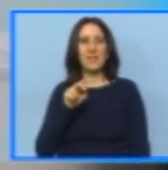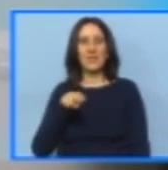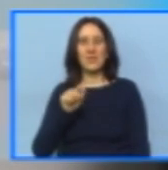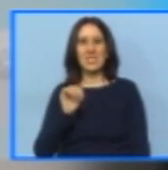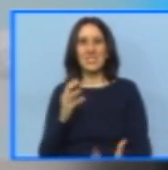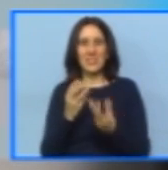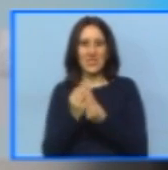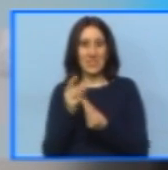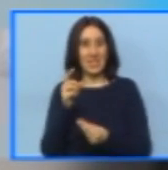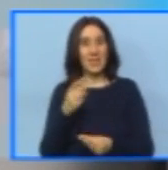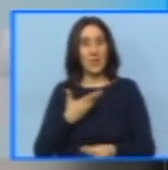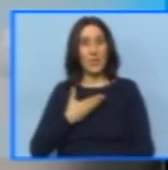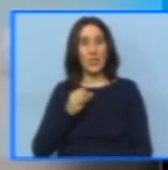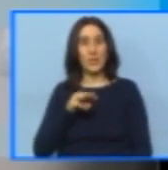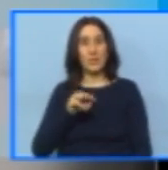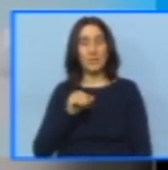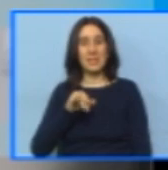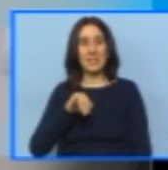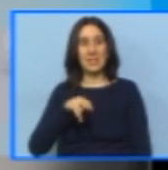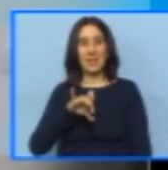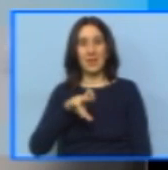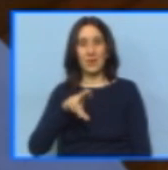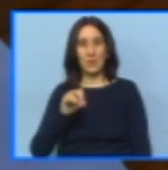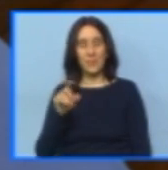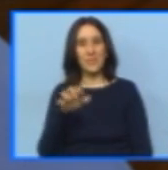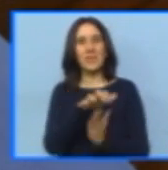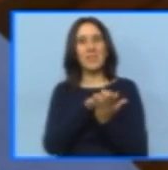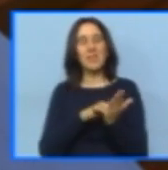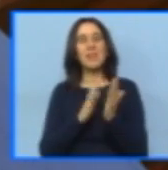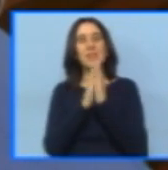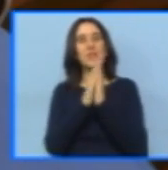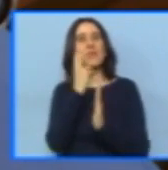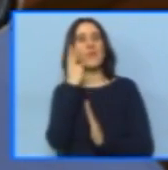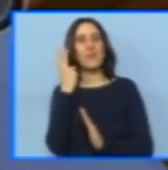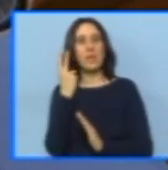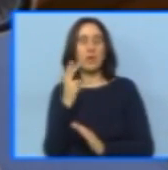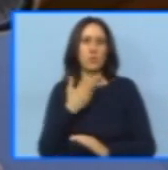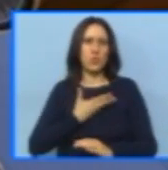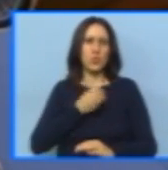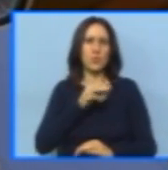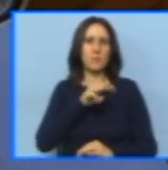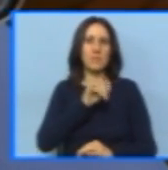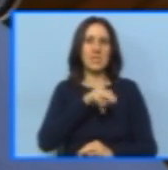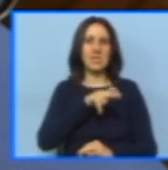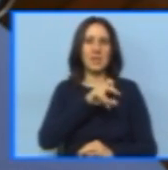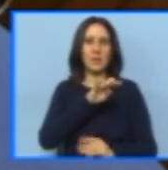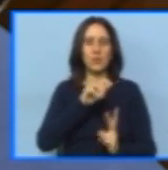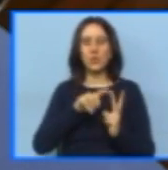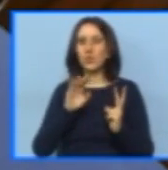dominicano, as expressões de vida religiosa, os dominicanos, os franciscanos, de uma forma muito especial, procuraram